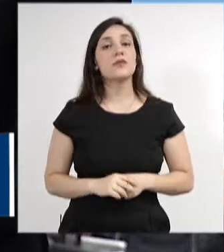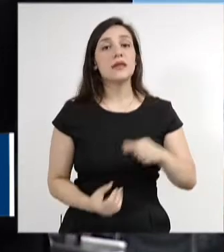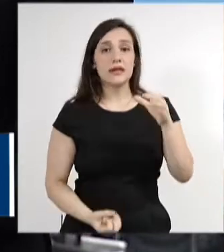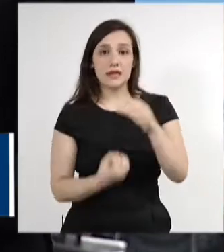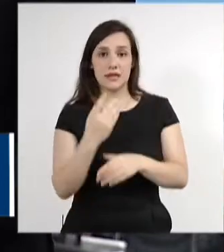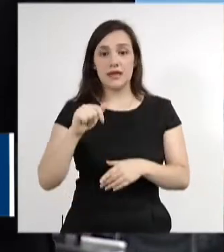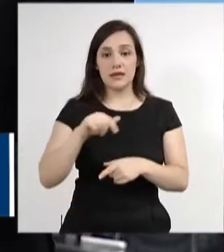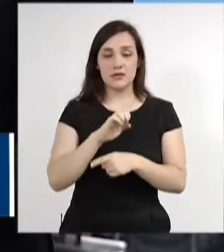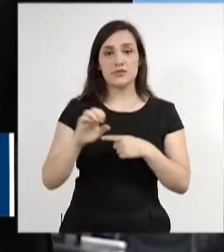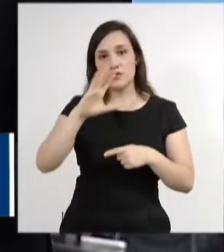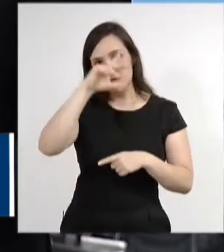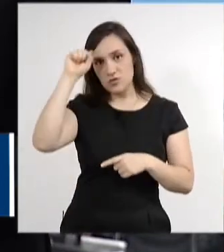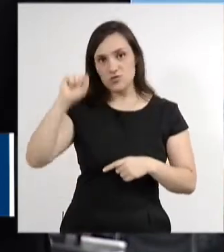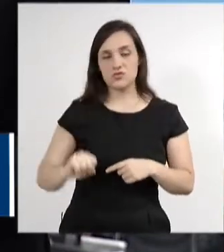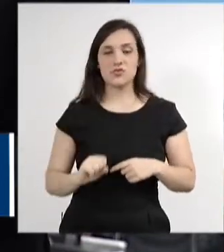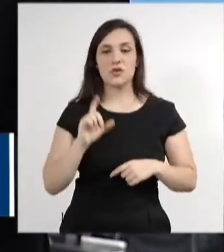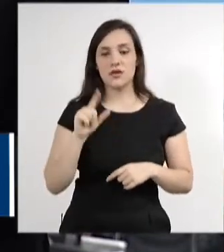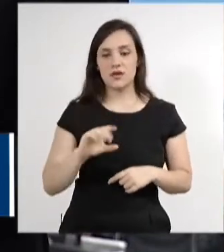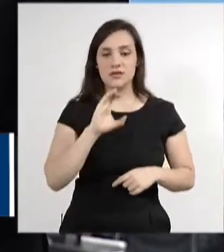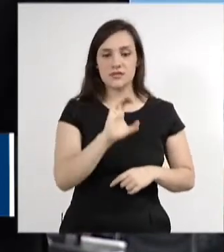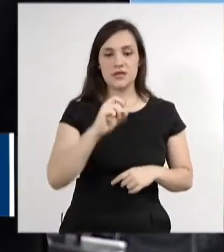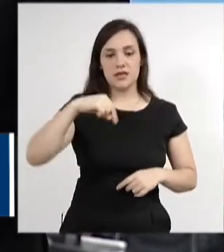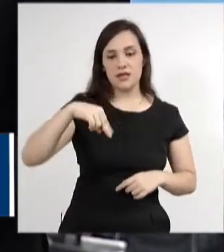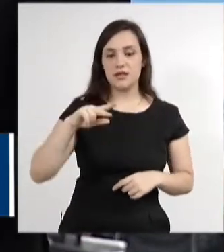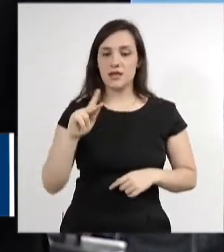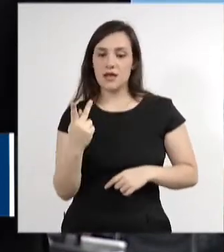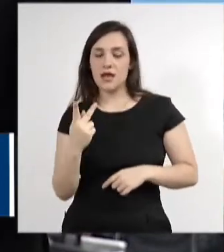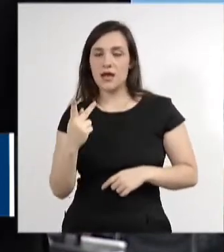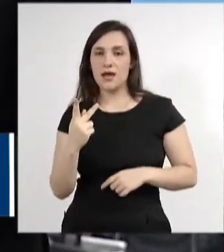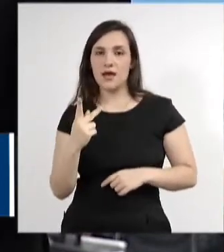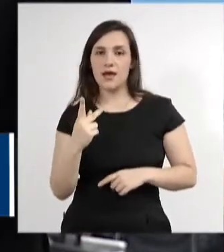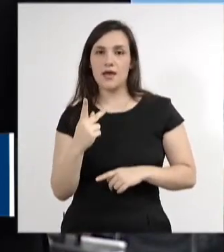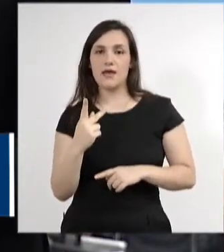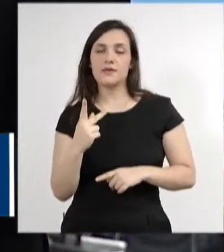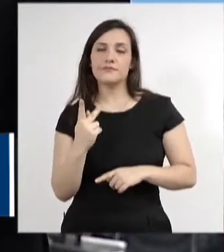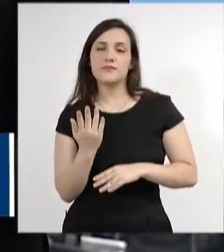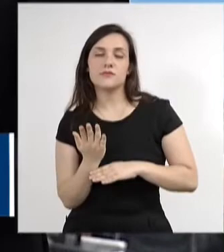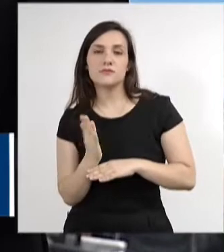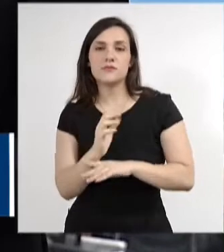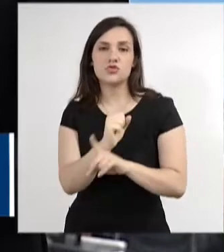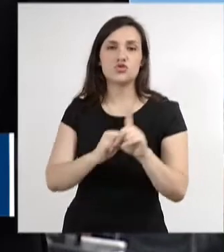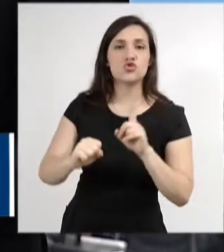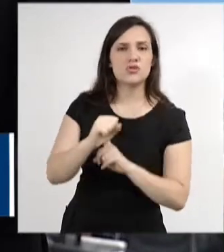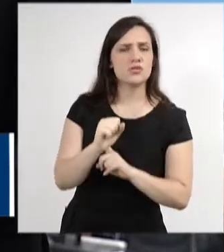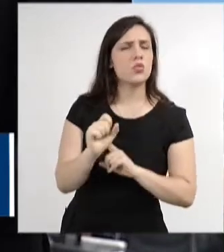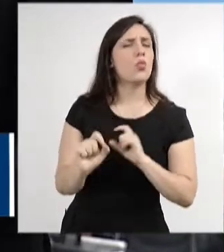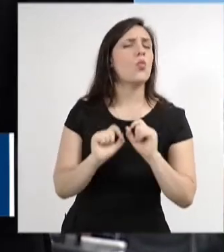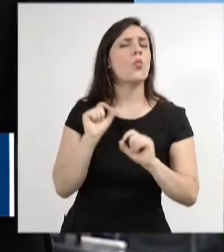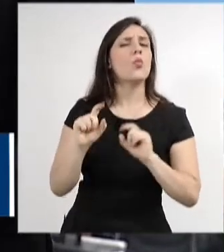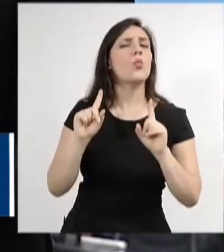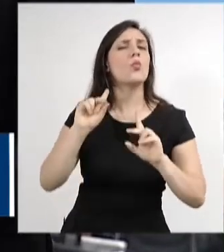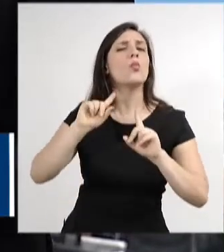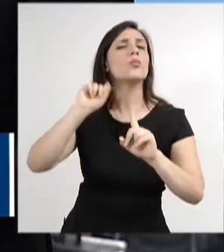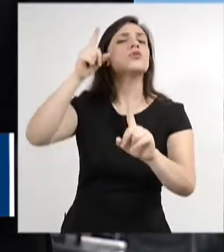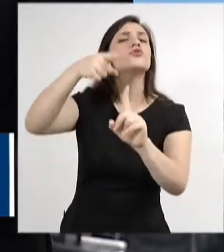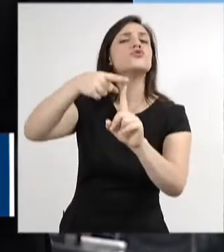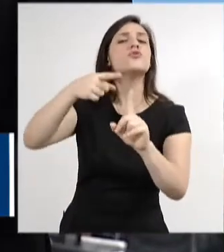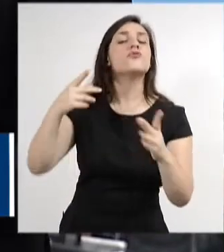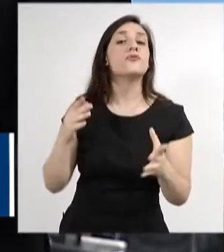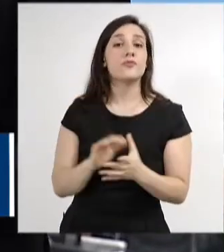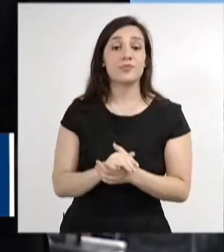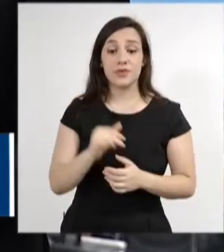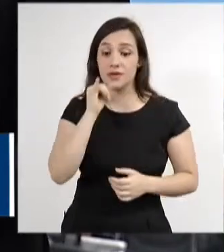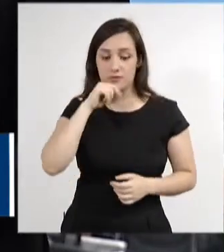Sul o programa CNH Social. O projeto nada mais é que oferecer carteira